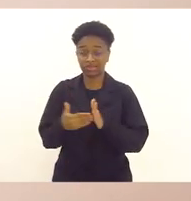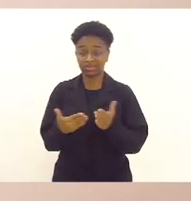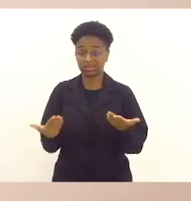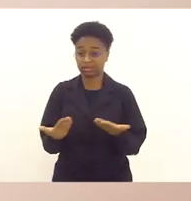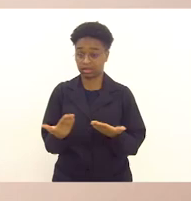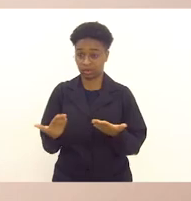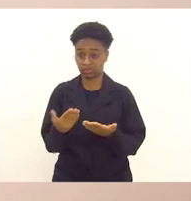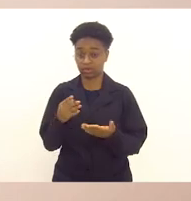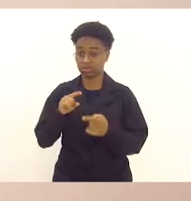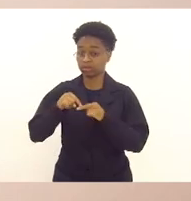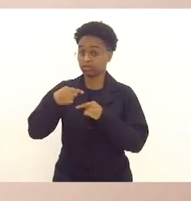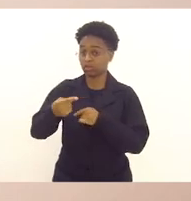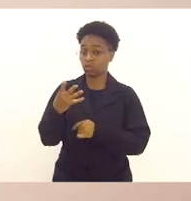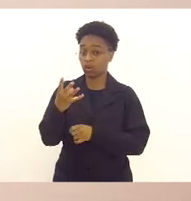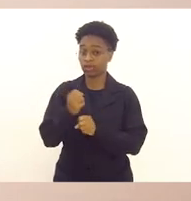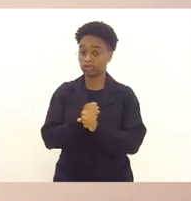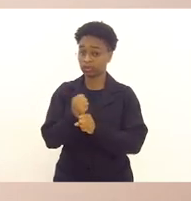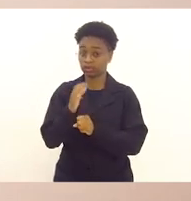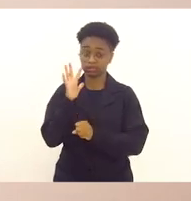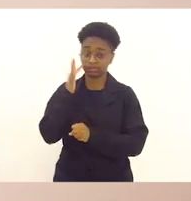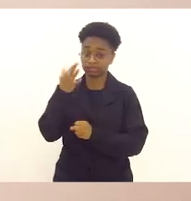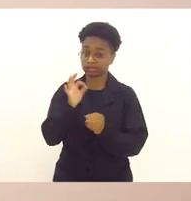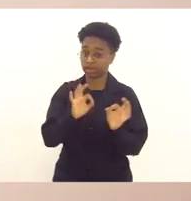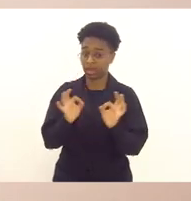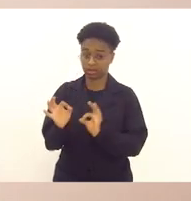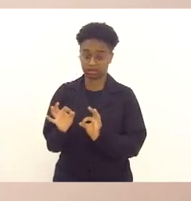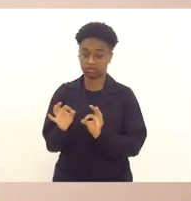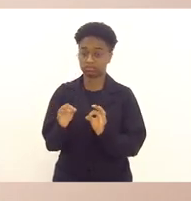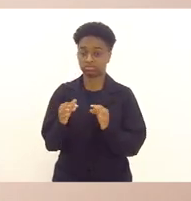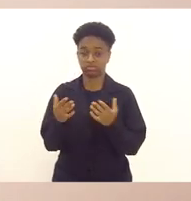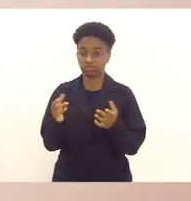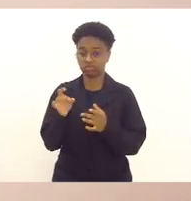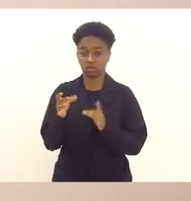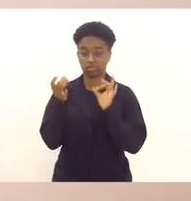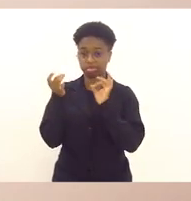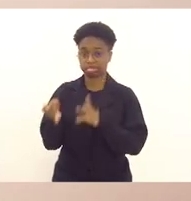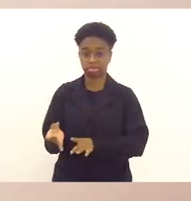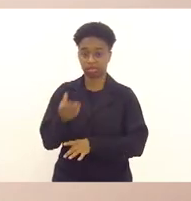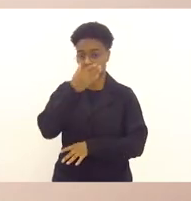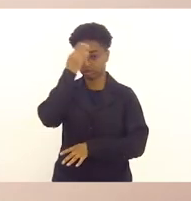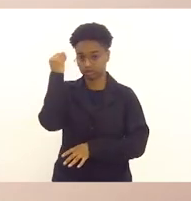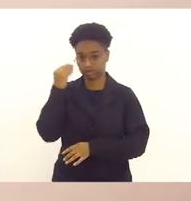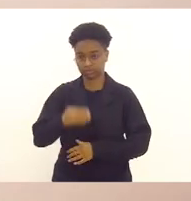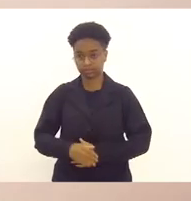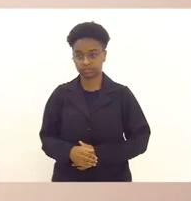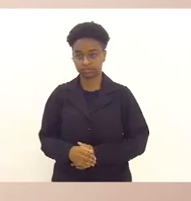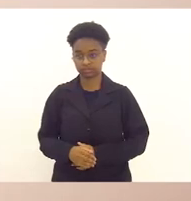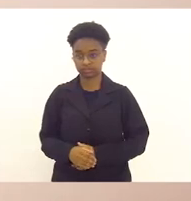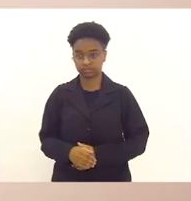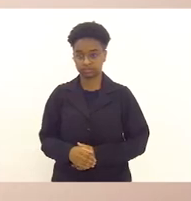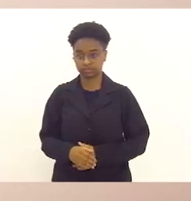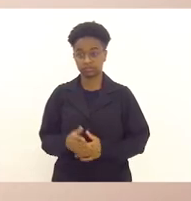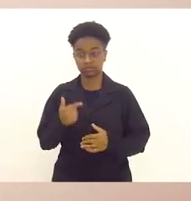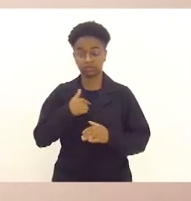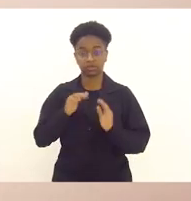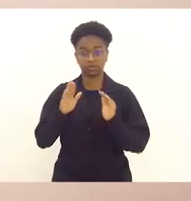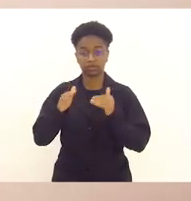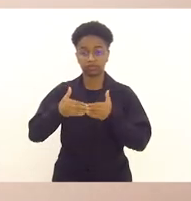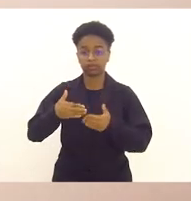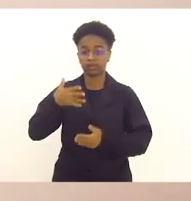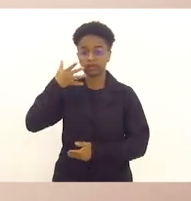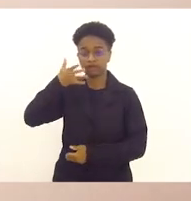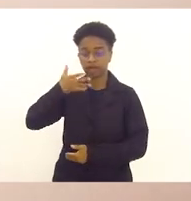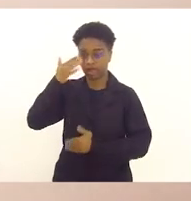quatro anos depois o caso dela não foi solucionado simplesmente ficou no esquecimento e encerrar minha fala